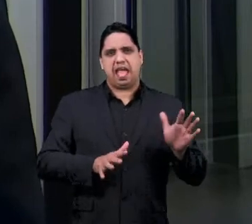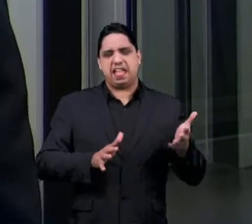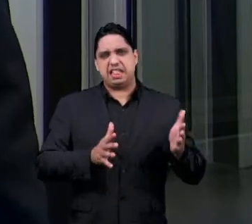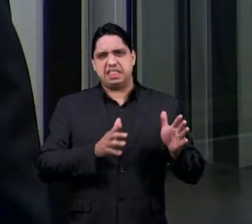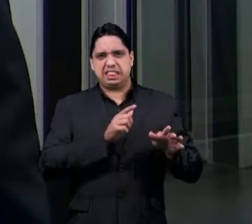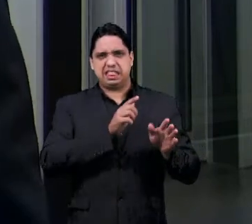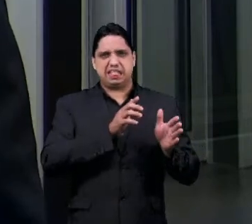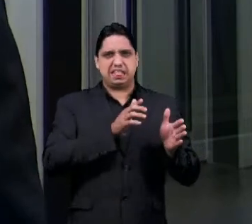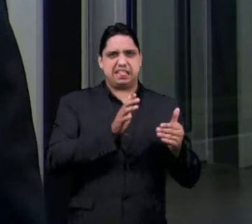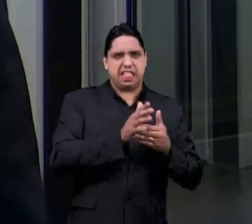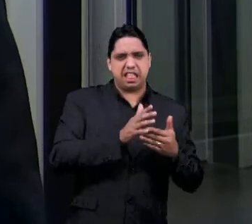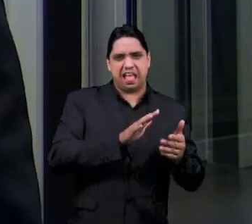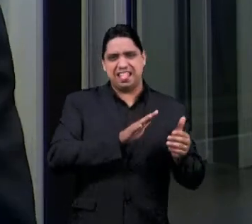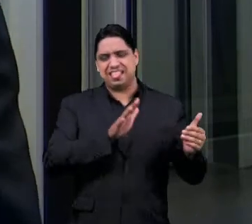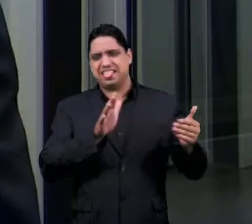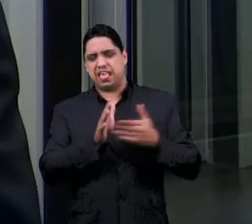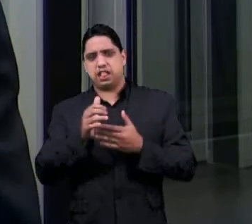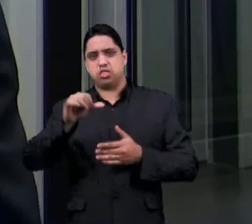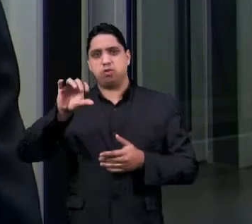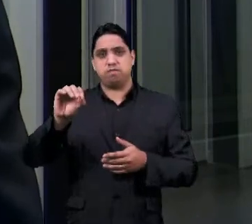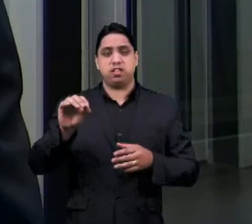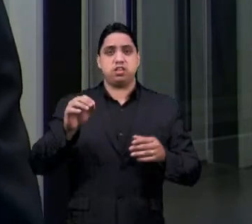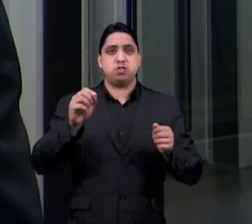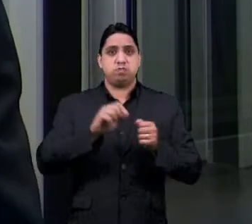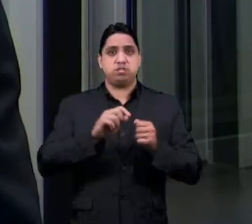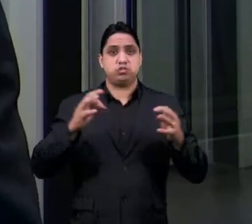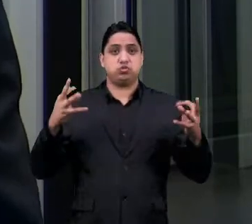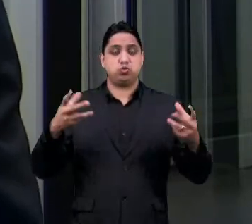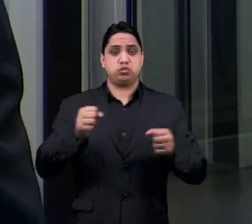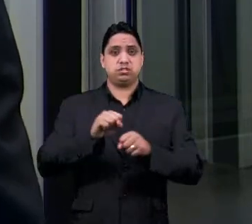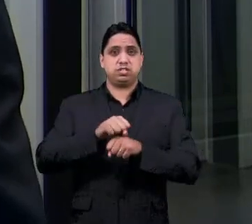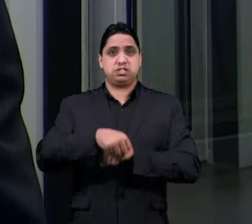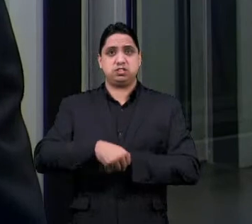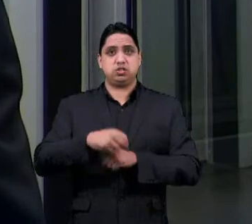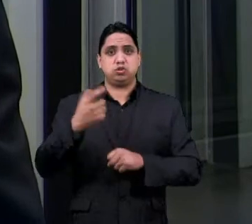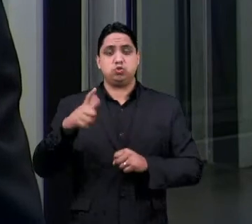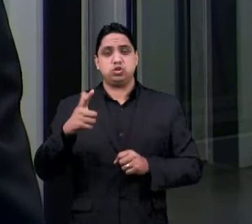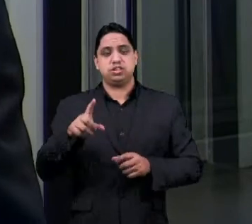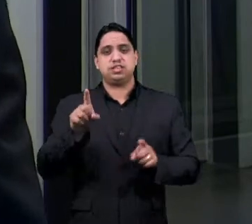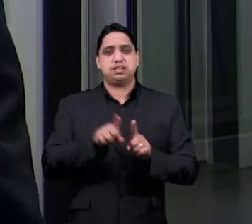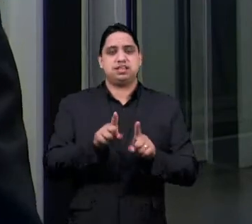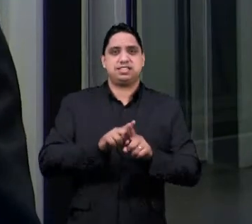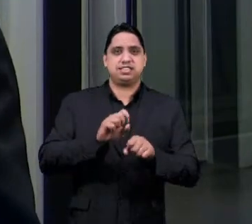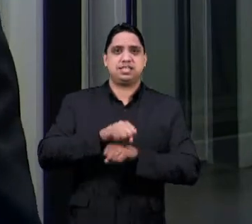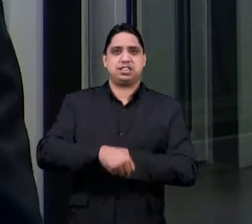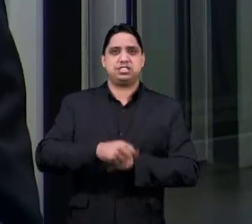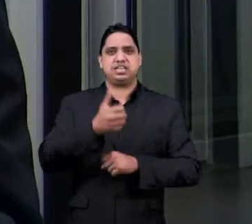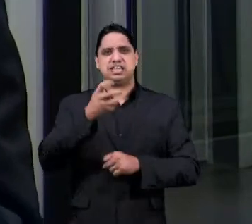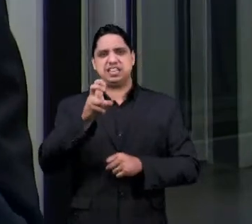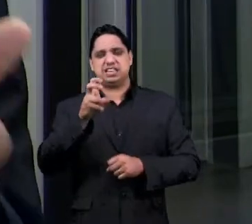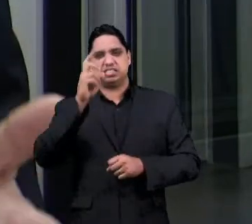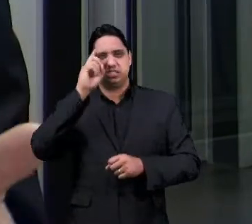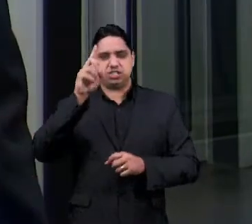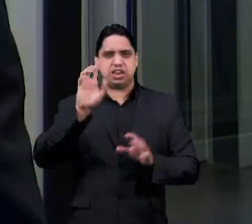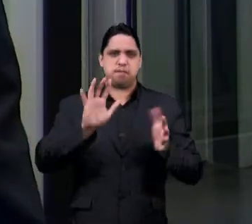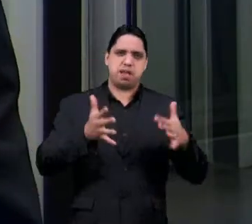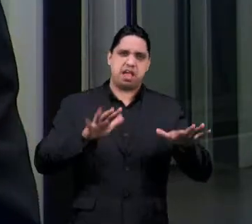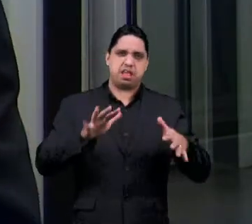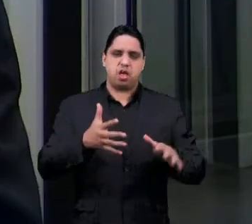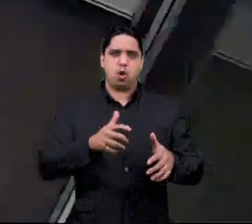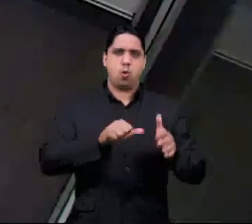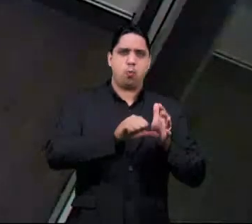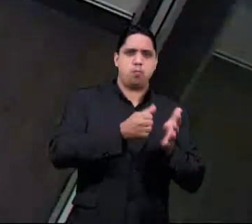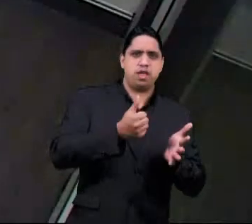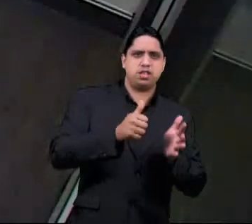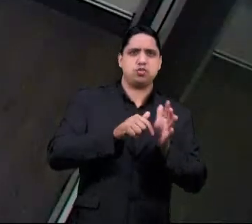90, eu fiz todos os seminários. Porque não tinha também seminário de 15 dias. Demorava 1 mês, 2 meses. Você fala